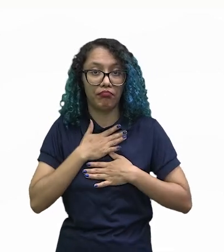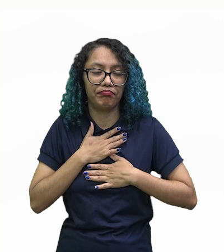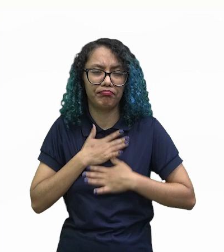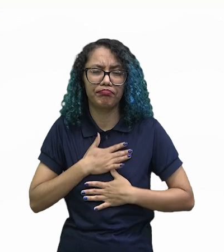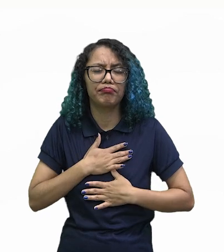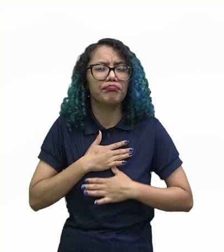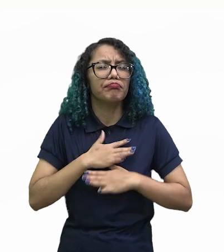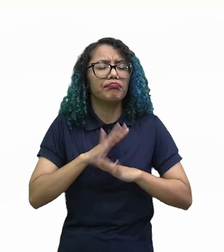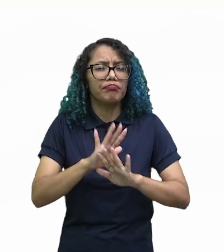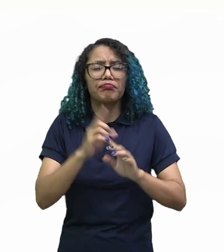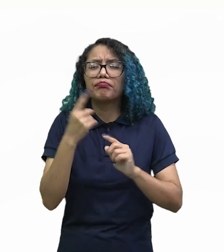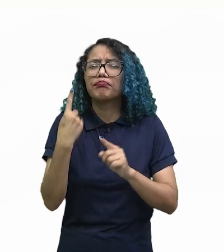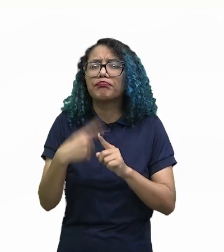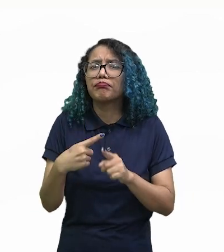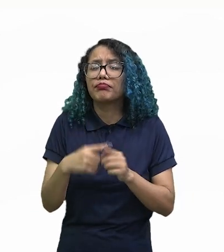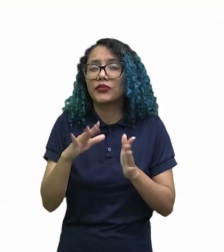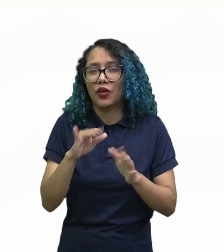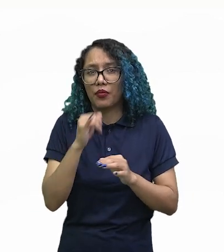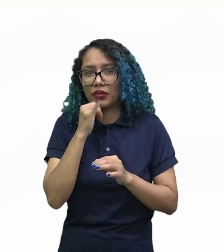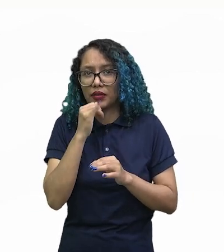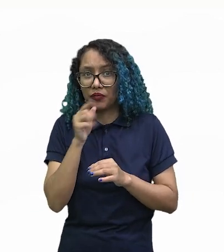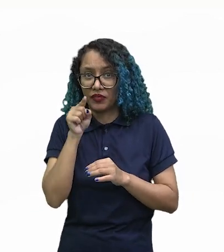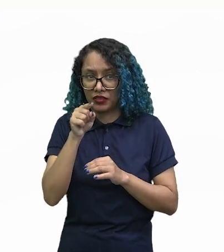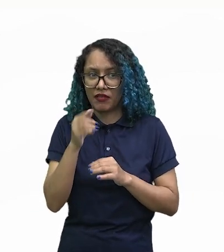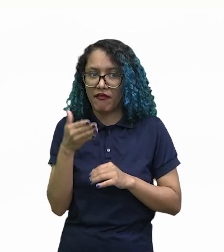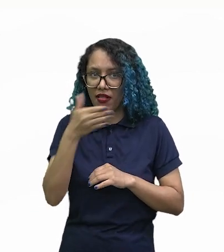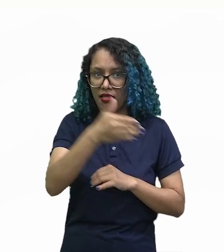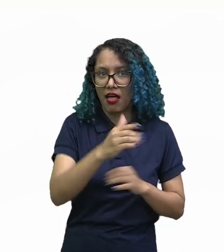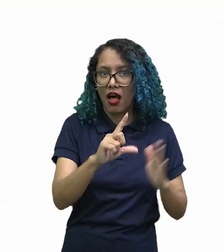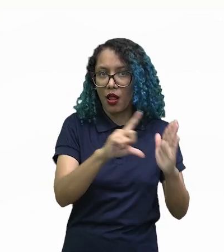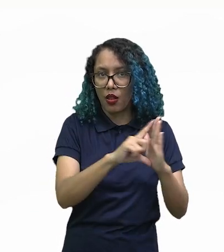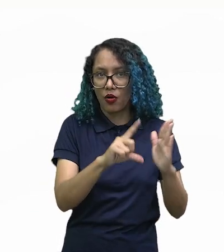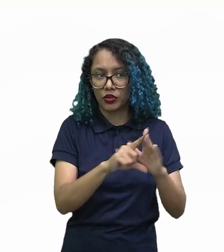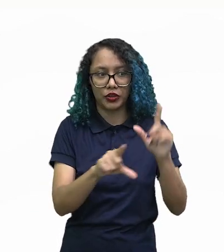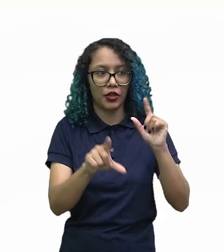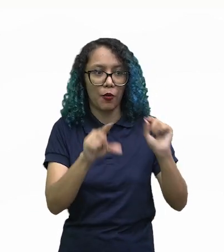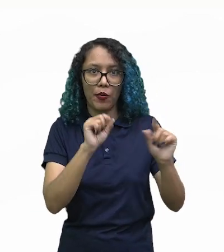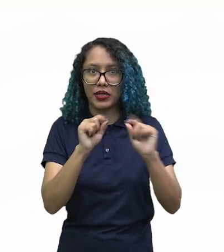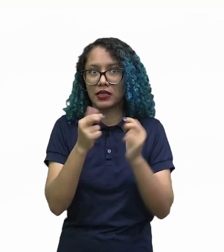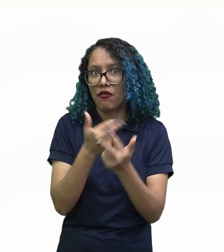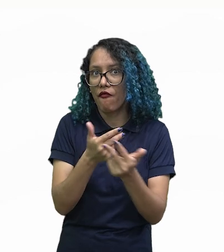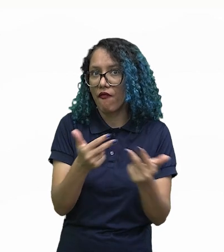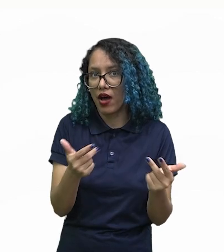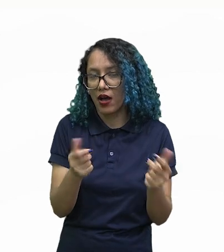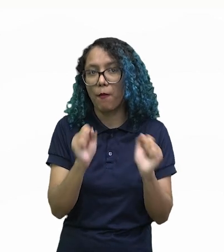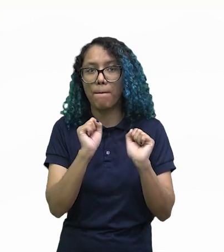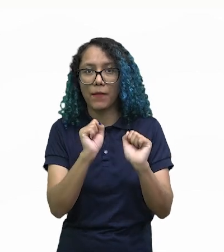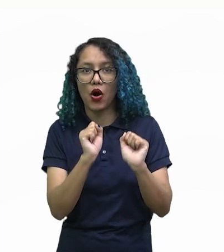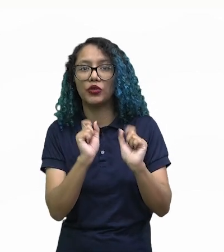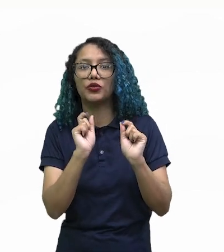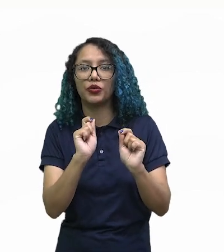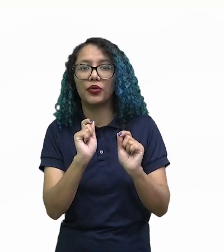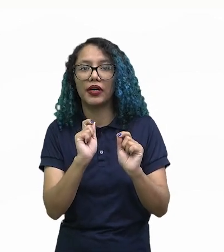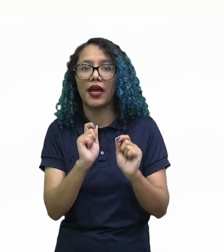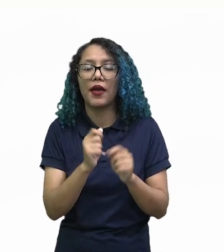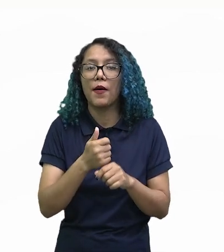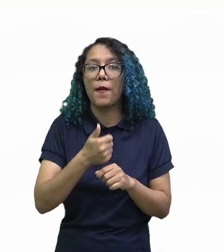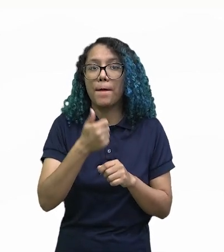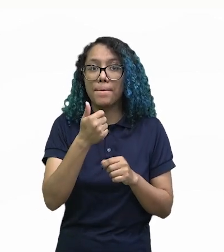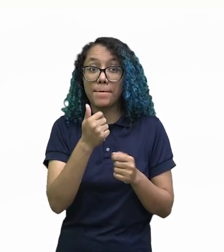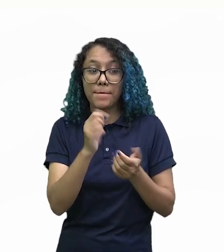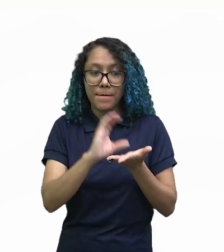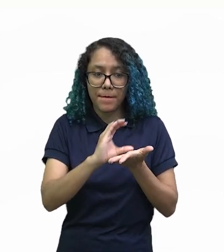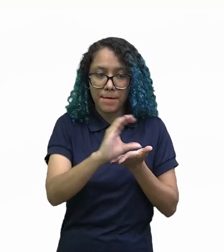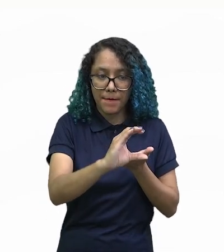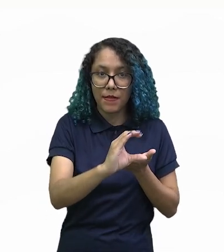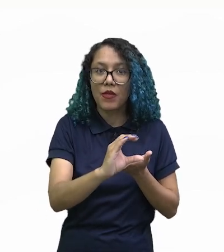porque geralmente quando você chega lá na loja, aí tem várias opções para você, né? Com entrada, sem entrada.